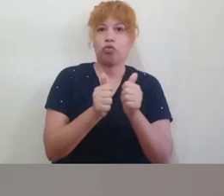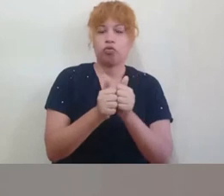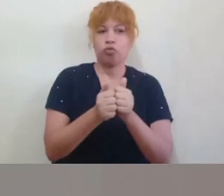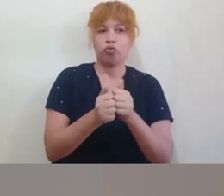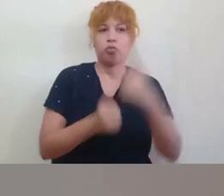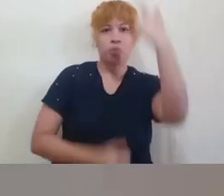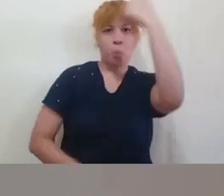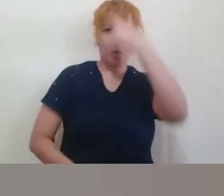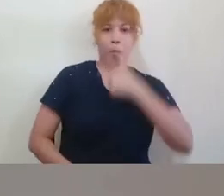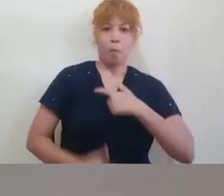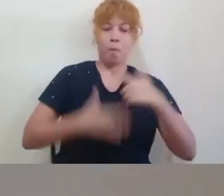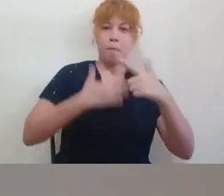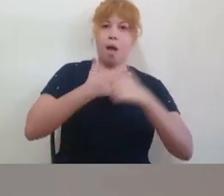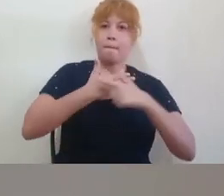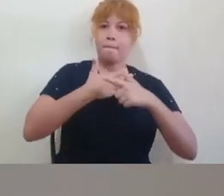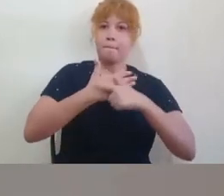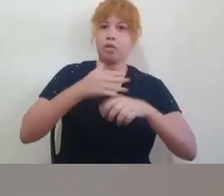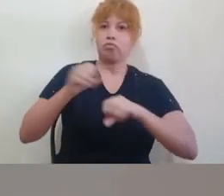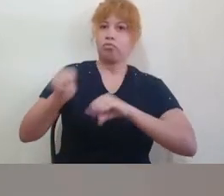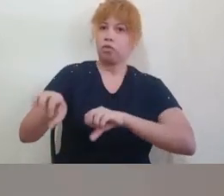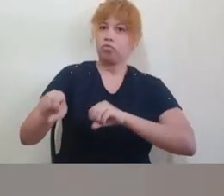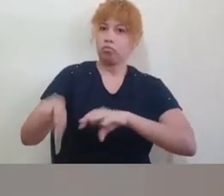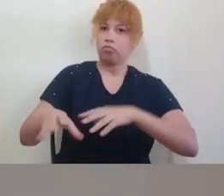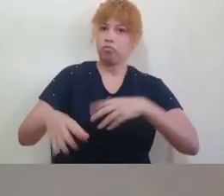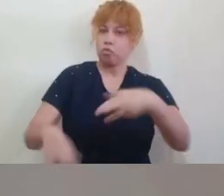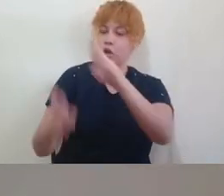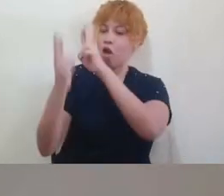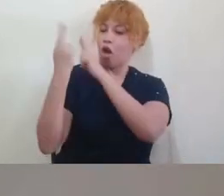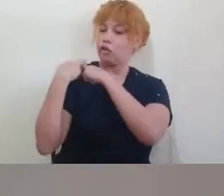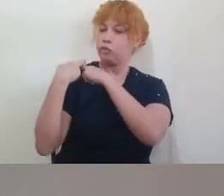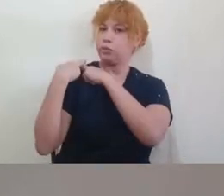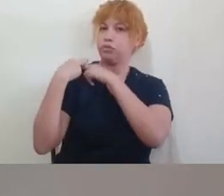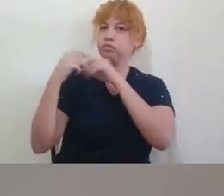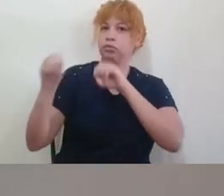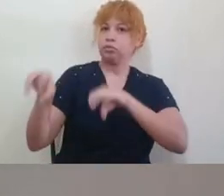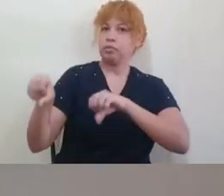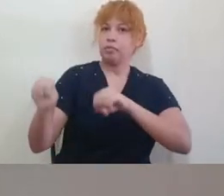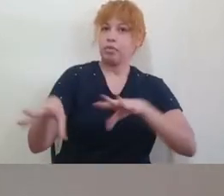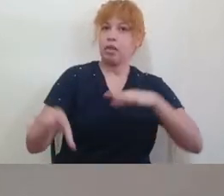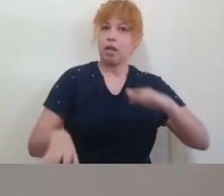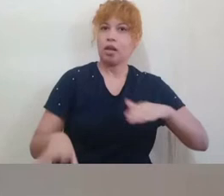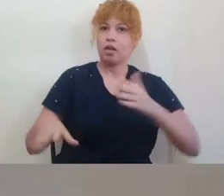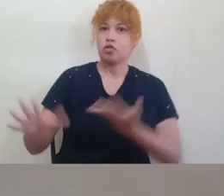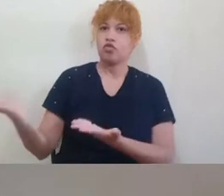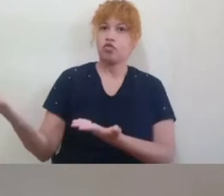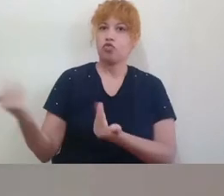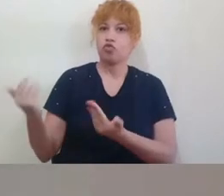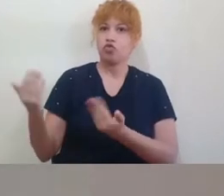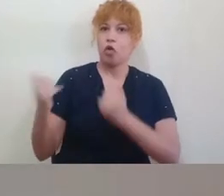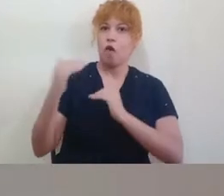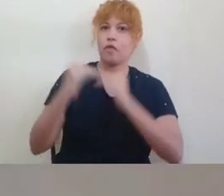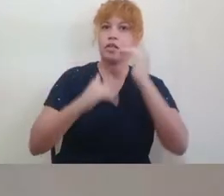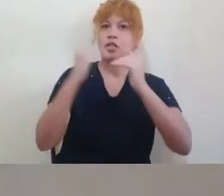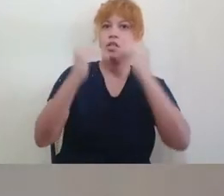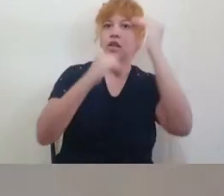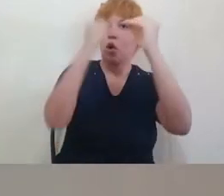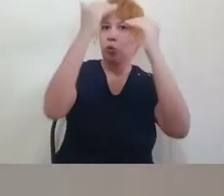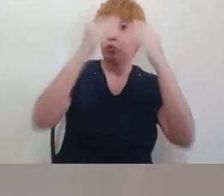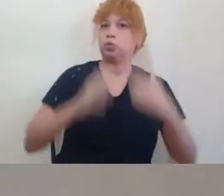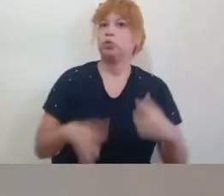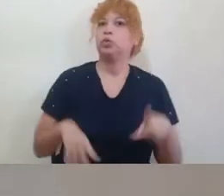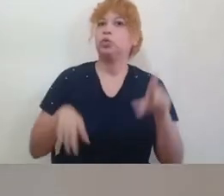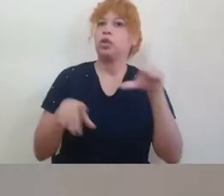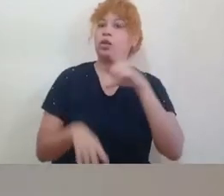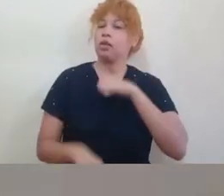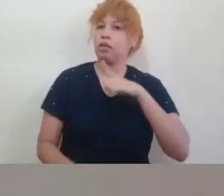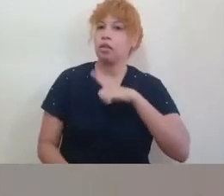Prometo que na luta que se inicia, respeitarei o espaço de cada indivíduo. Prometo que